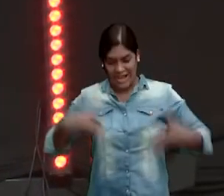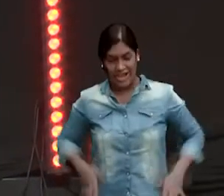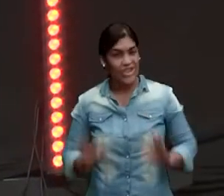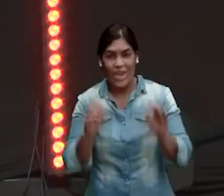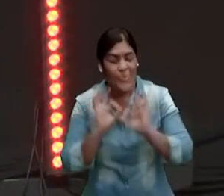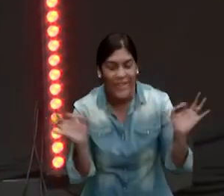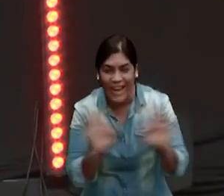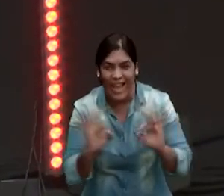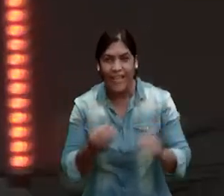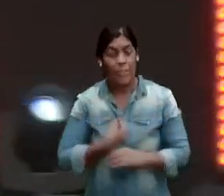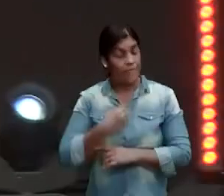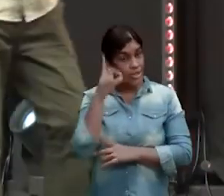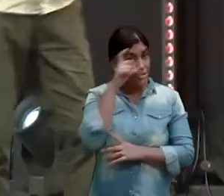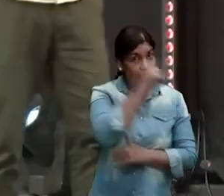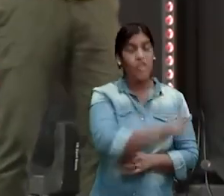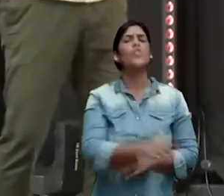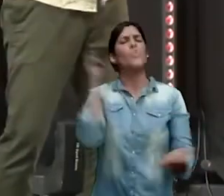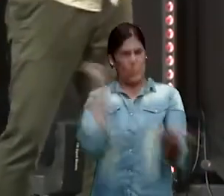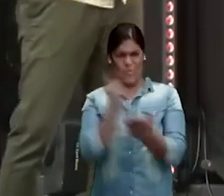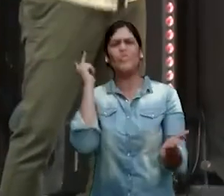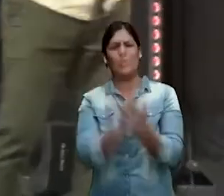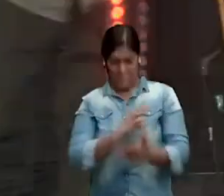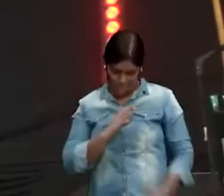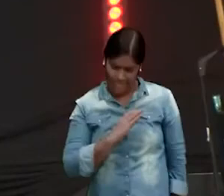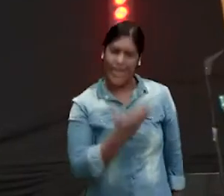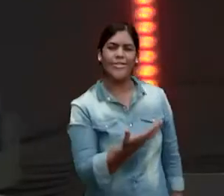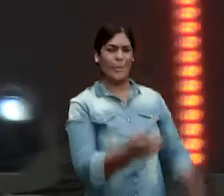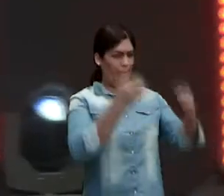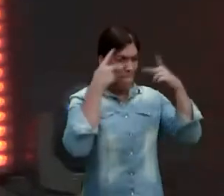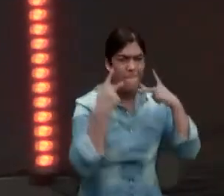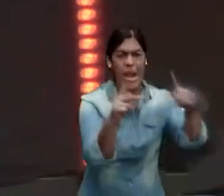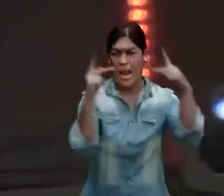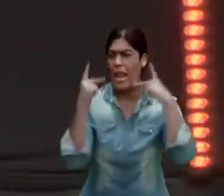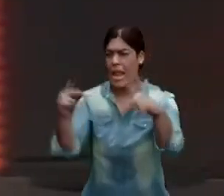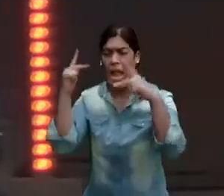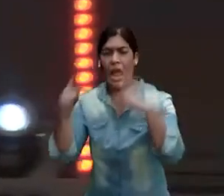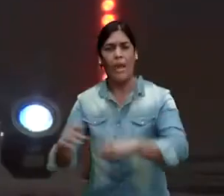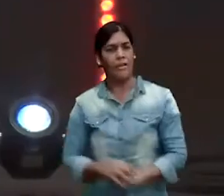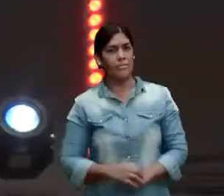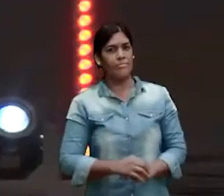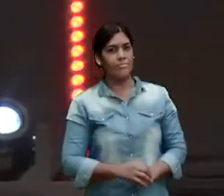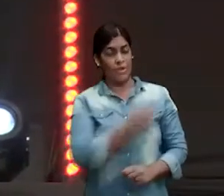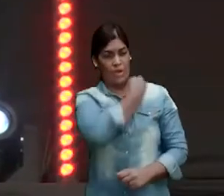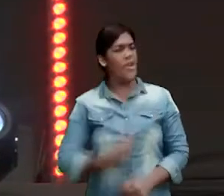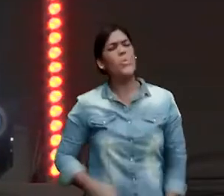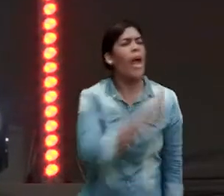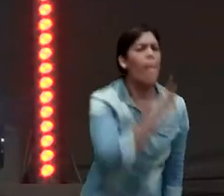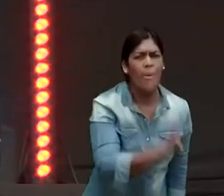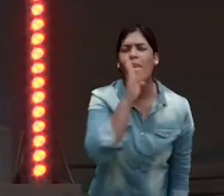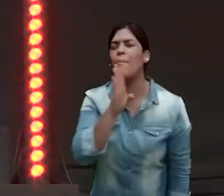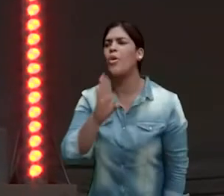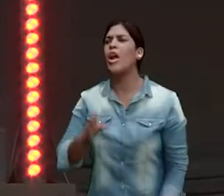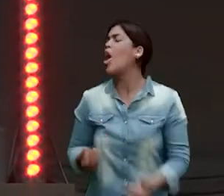bolso a vida apertada uma vida difícil e os cara usado pregando e as autoridades falam cara é a boca eles